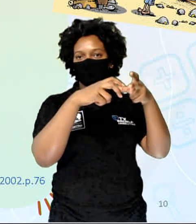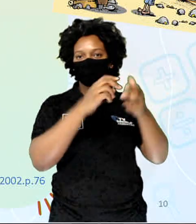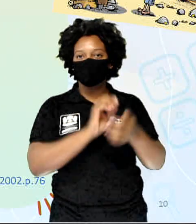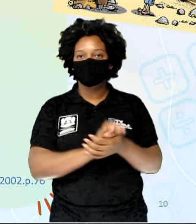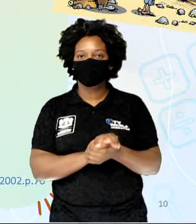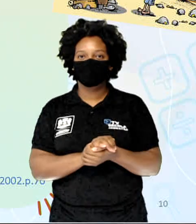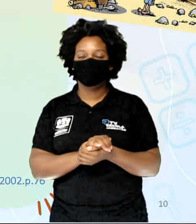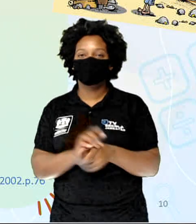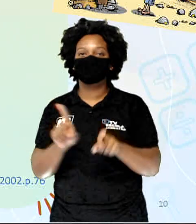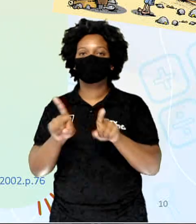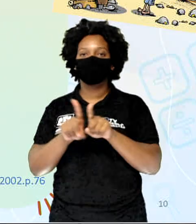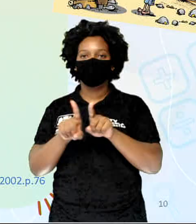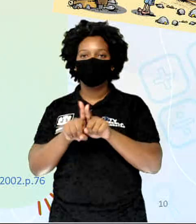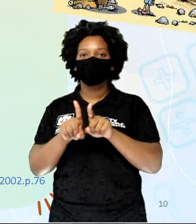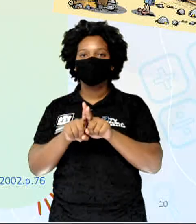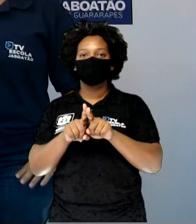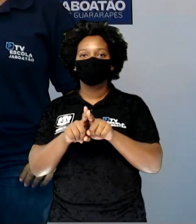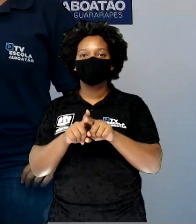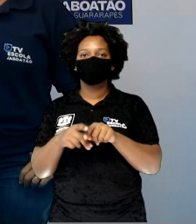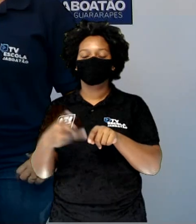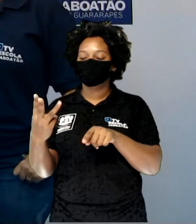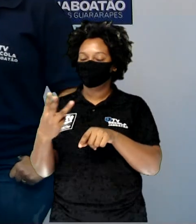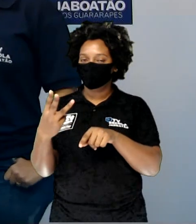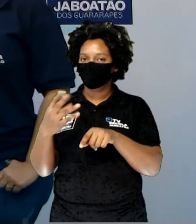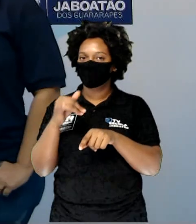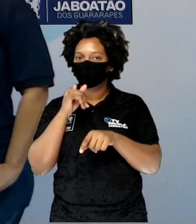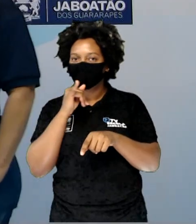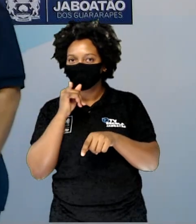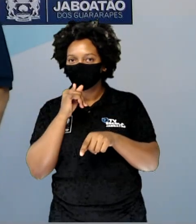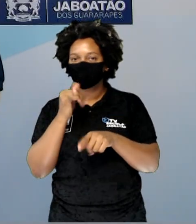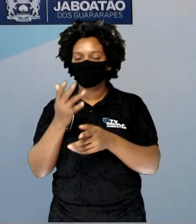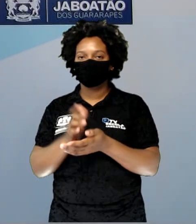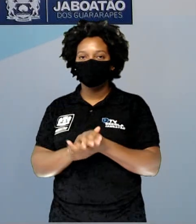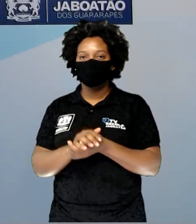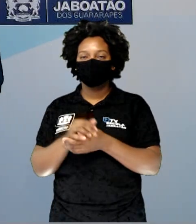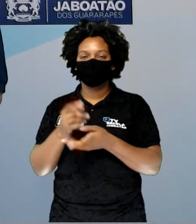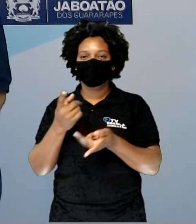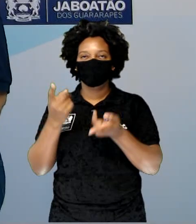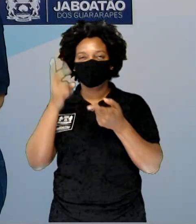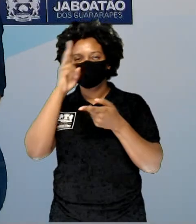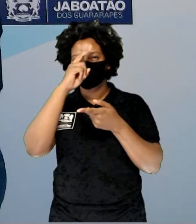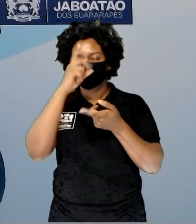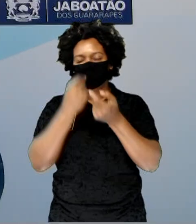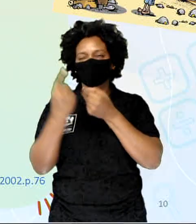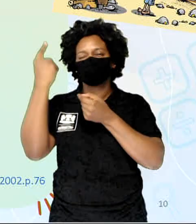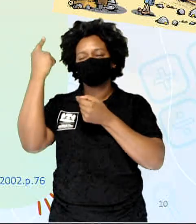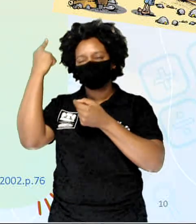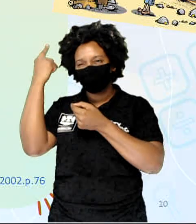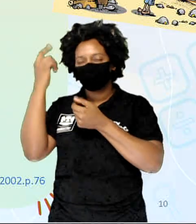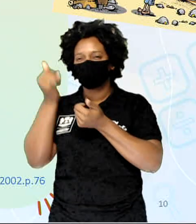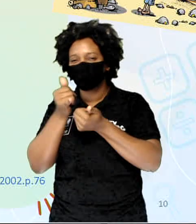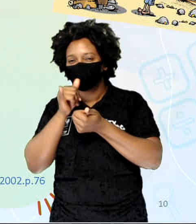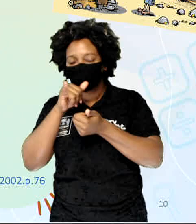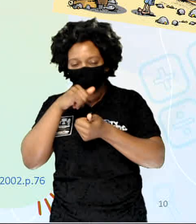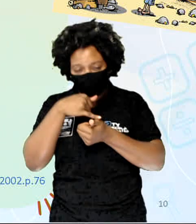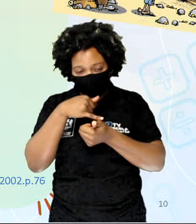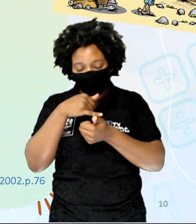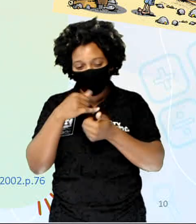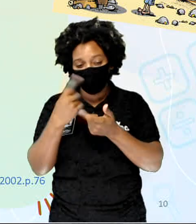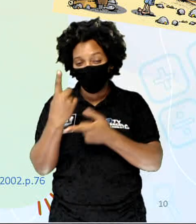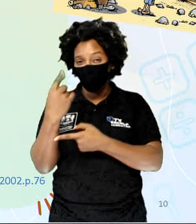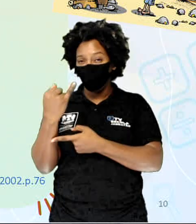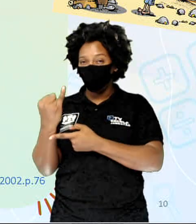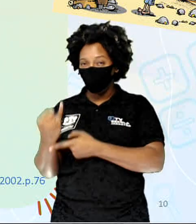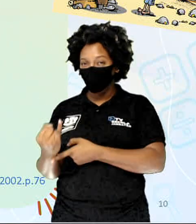E ainda nós temos o exemplo 3, o continho. Né? Era uma vez um menino triste, magro e barrigudinho,